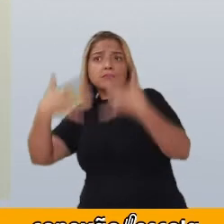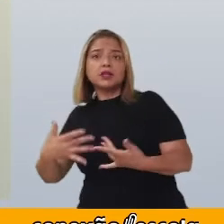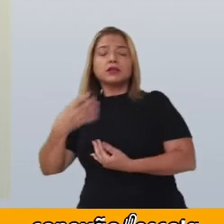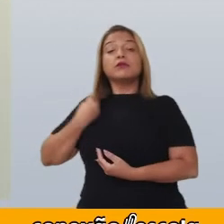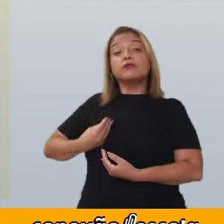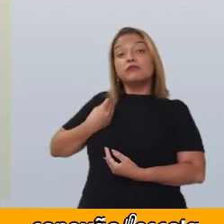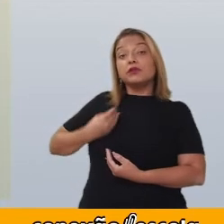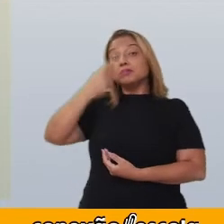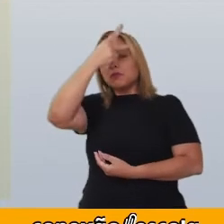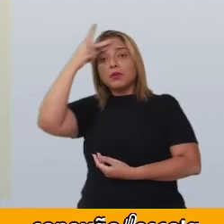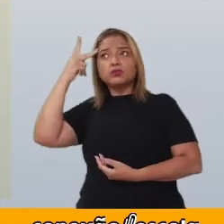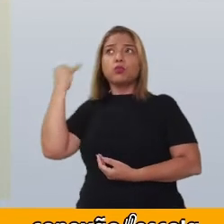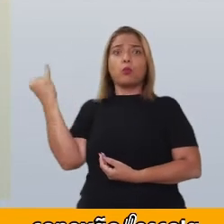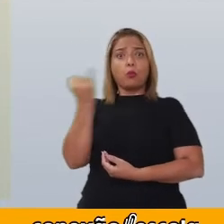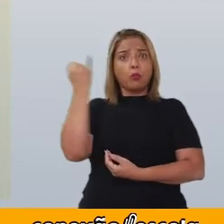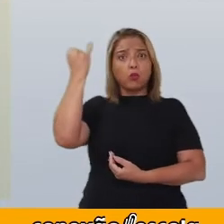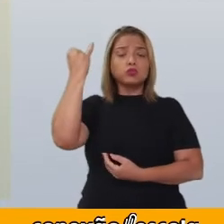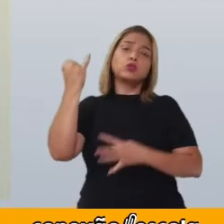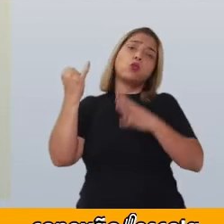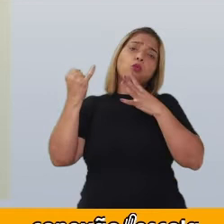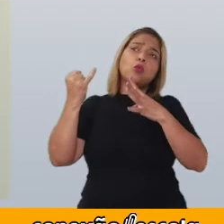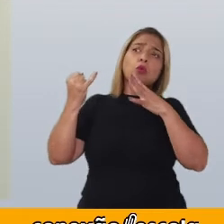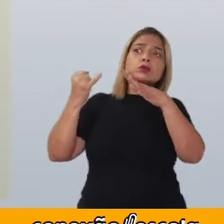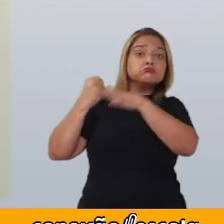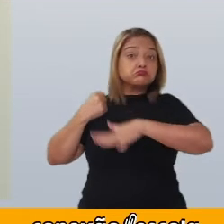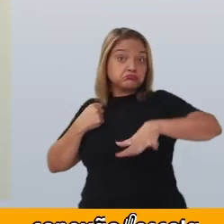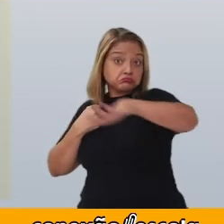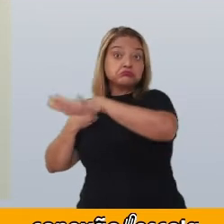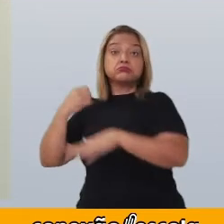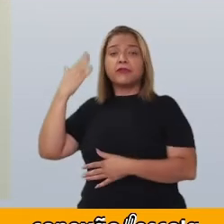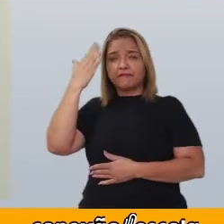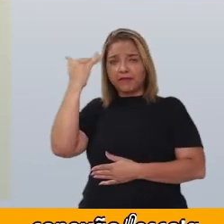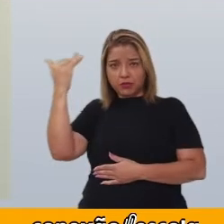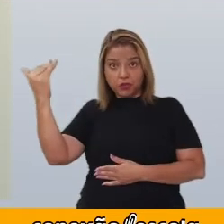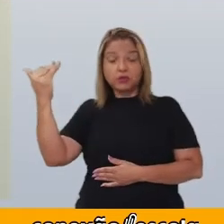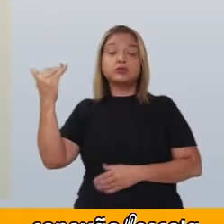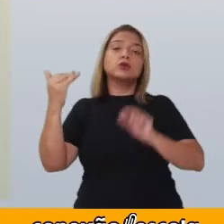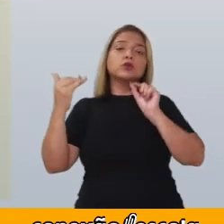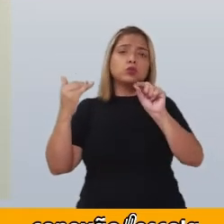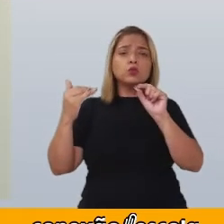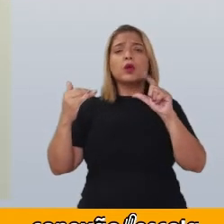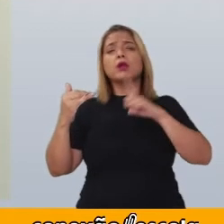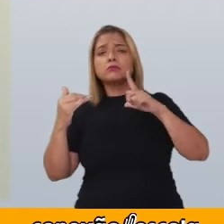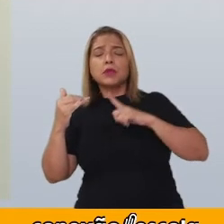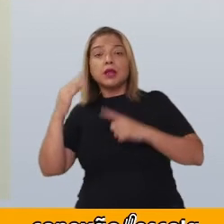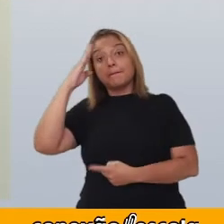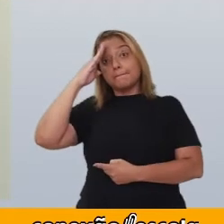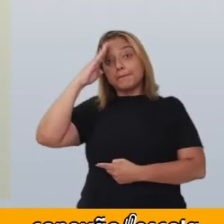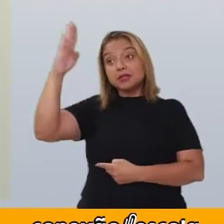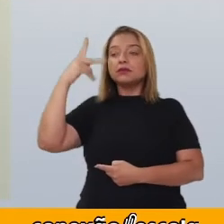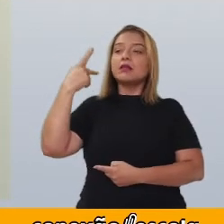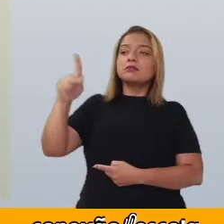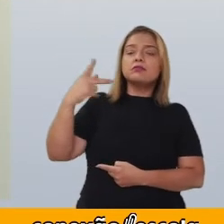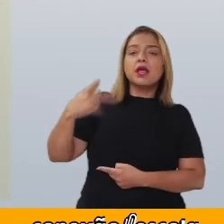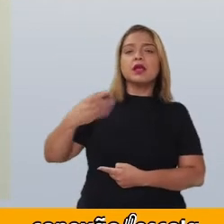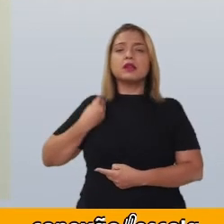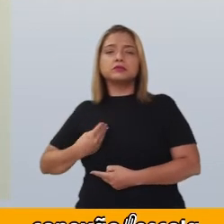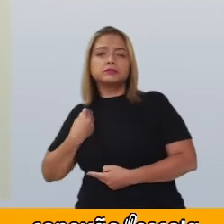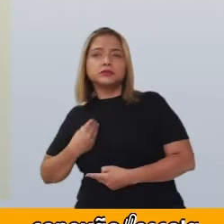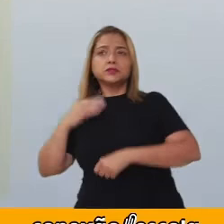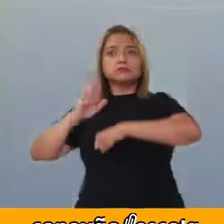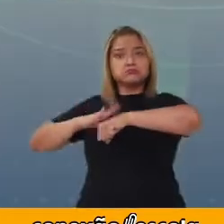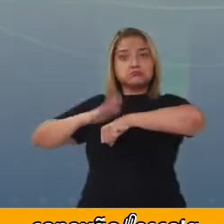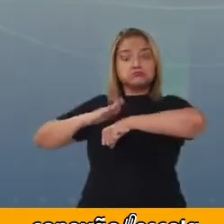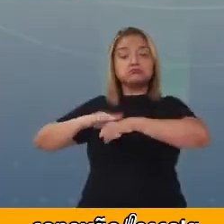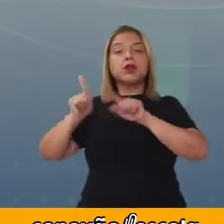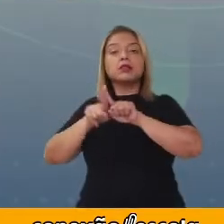conhecida socialmente, apresentando suas principais ações e experiências.